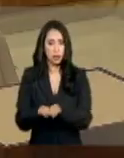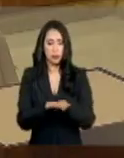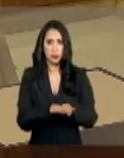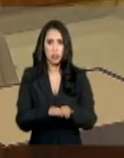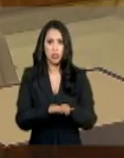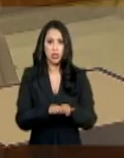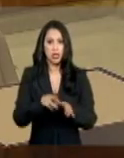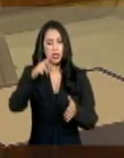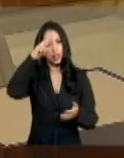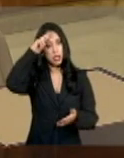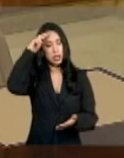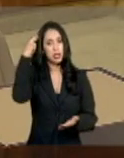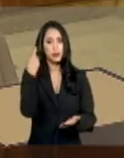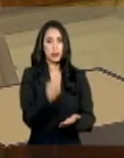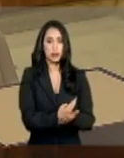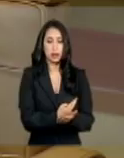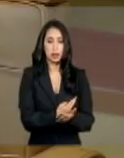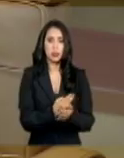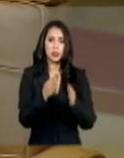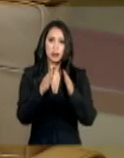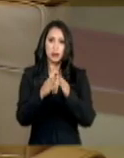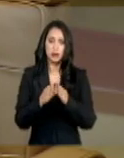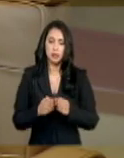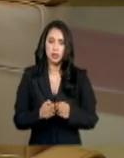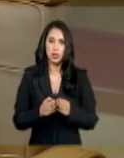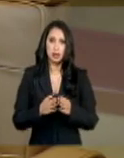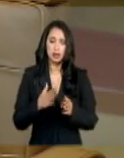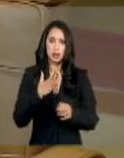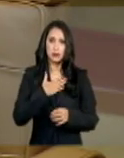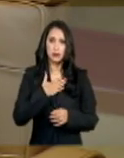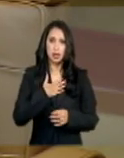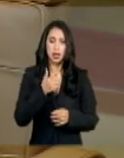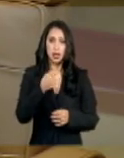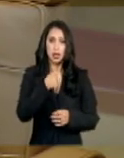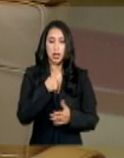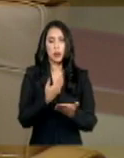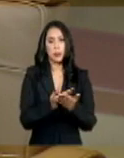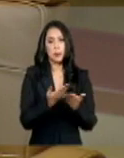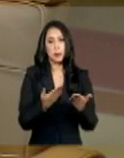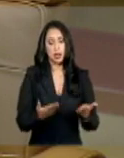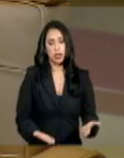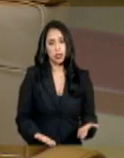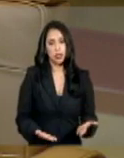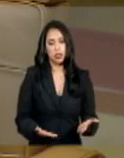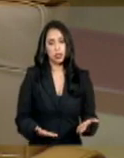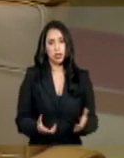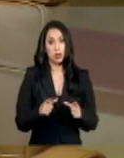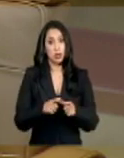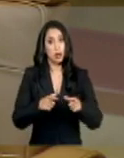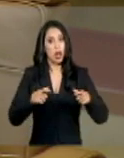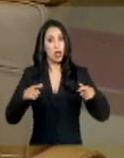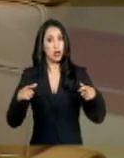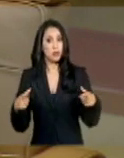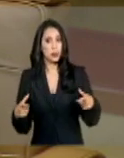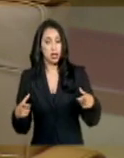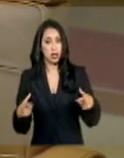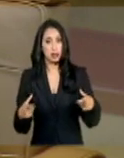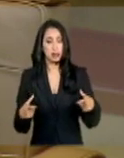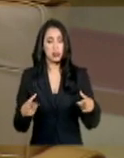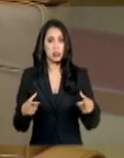respeitosamente peço que vossa excelência semelhança e vencida quanto à ambiência ampliação do objeto